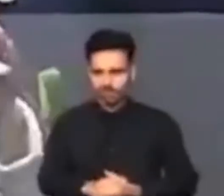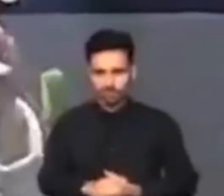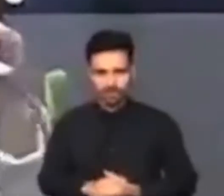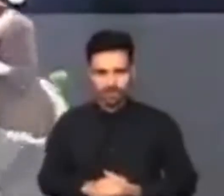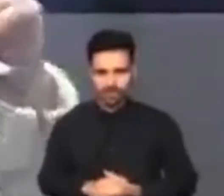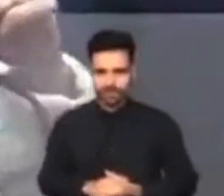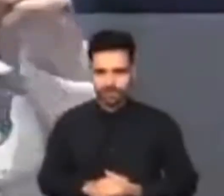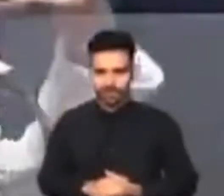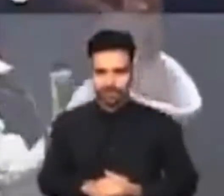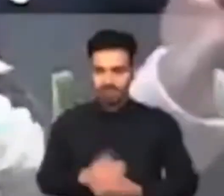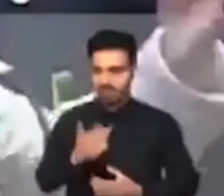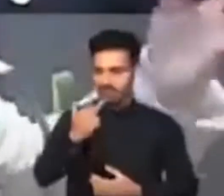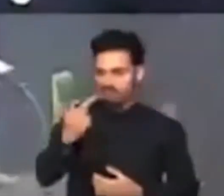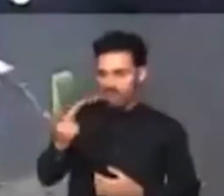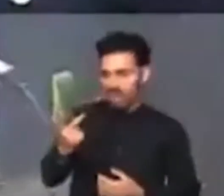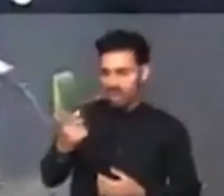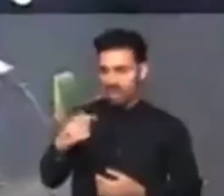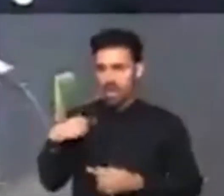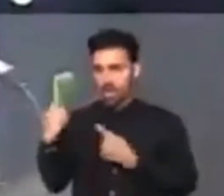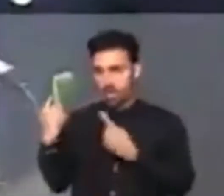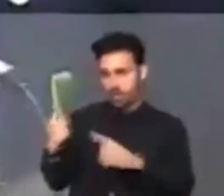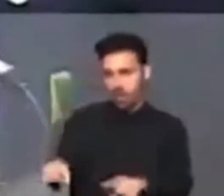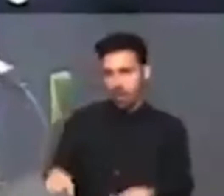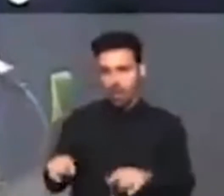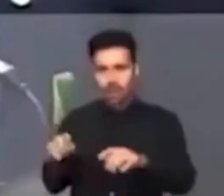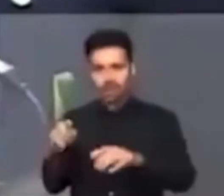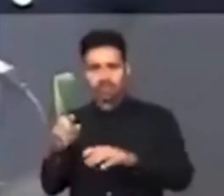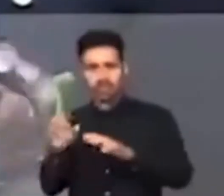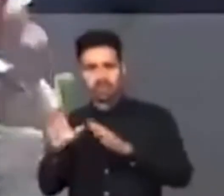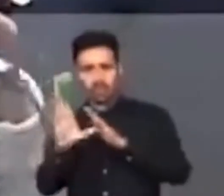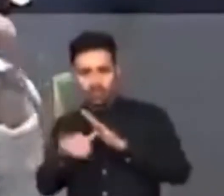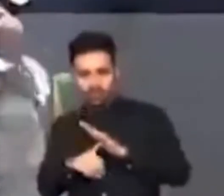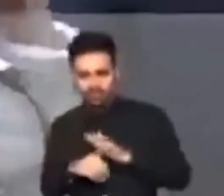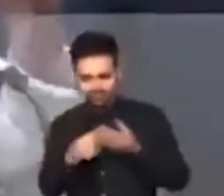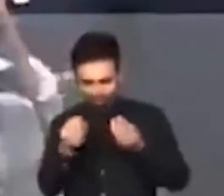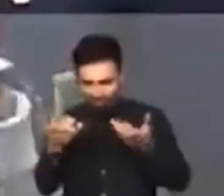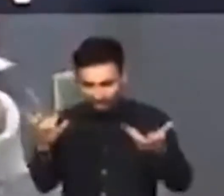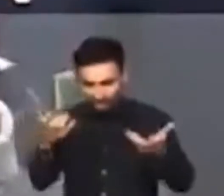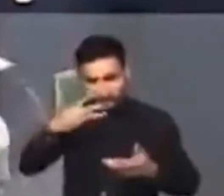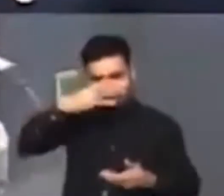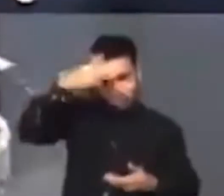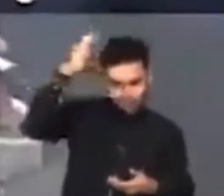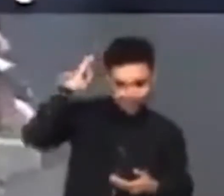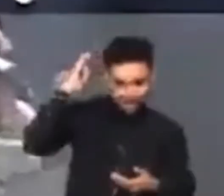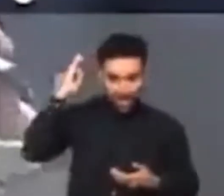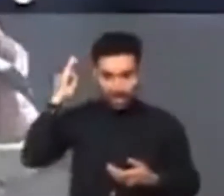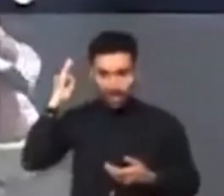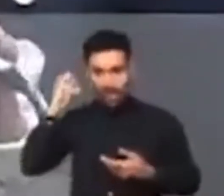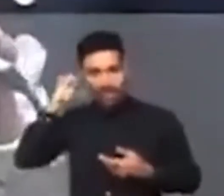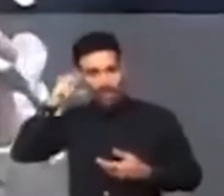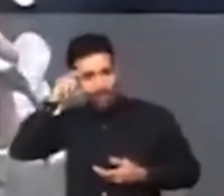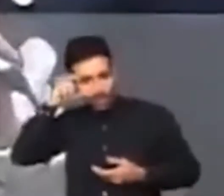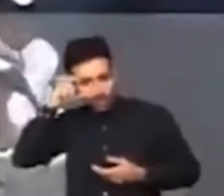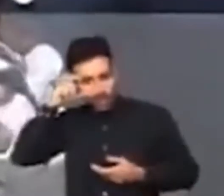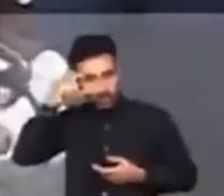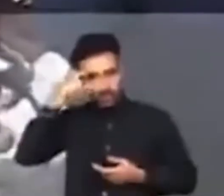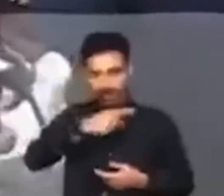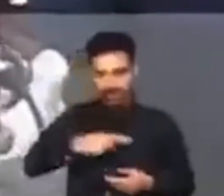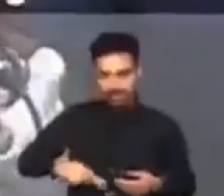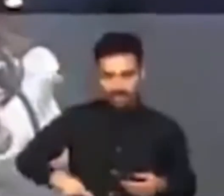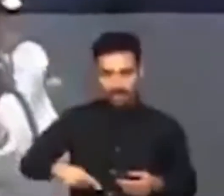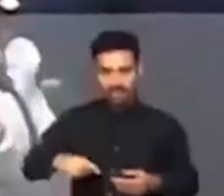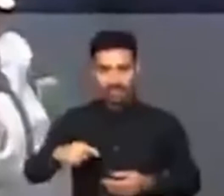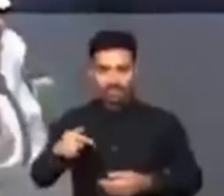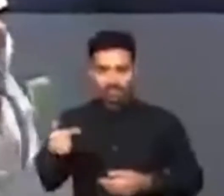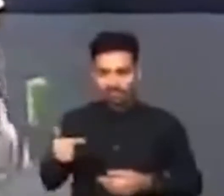votar contra a corrupção, colocando Michel e Eduardo Cunha como presidente e vice, é de uma